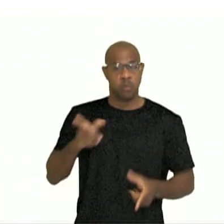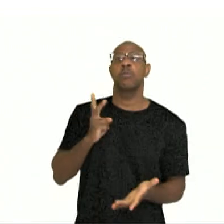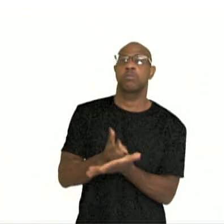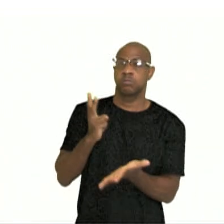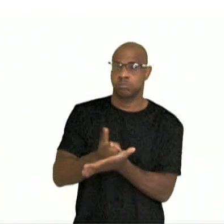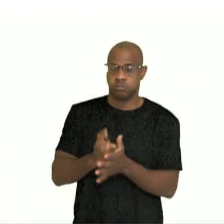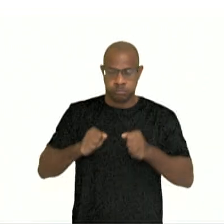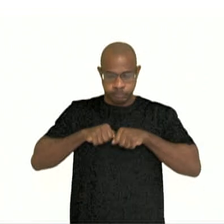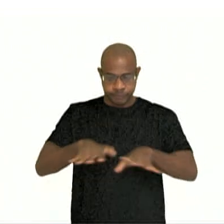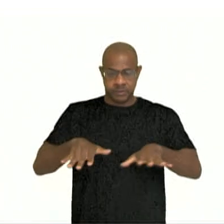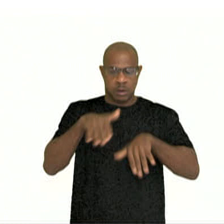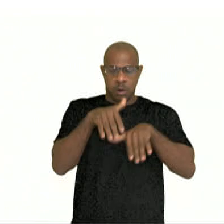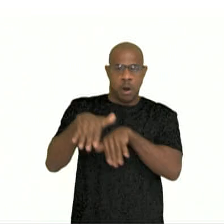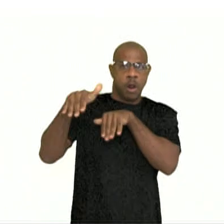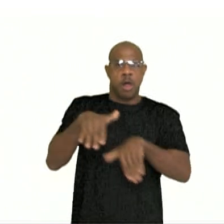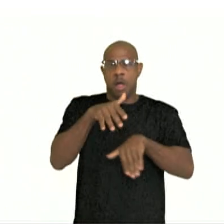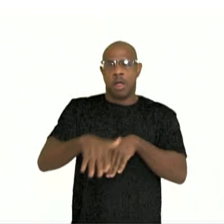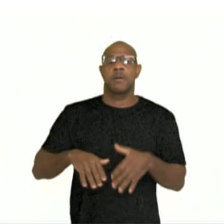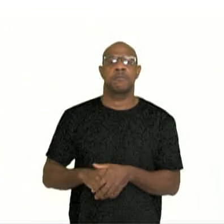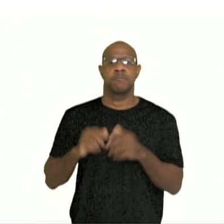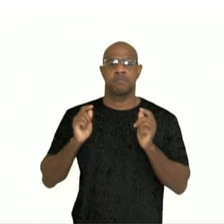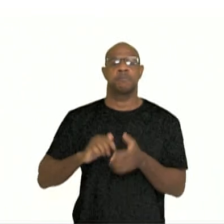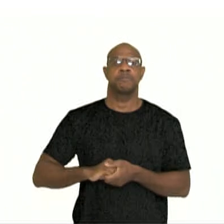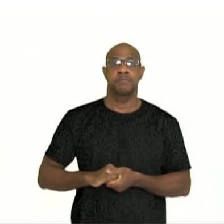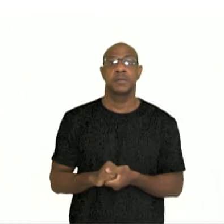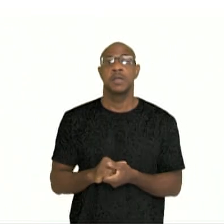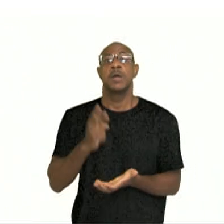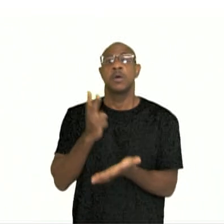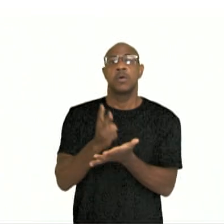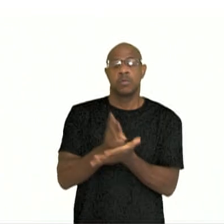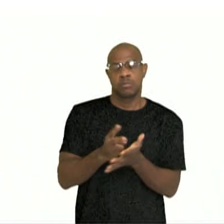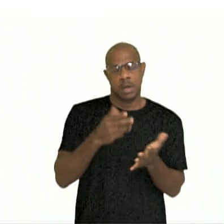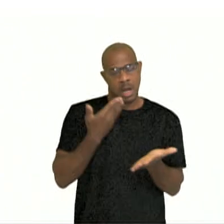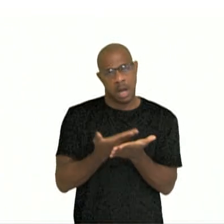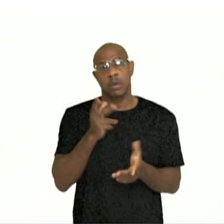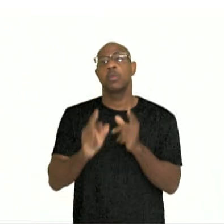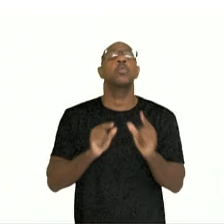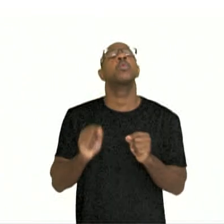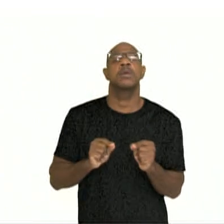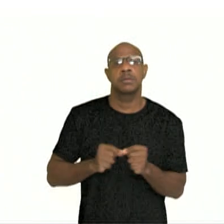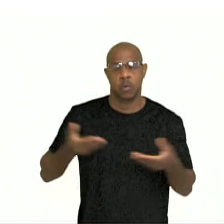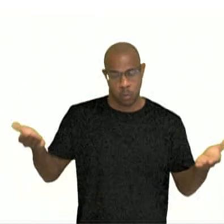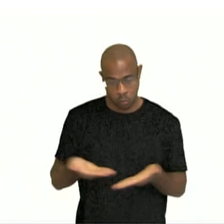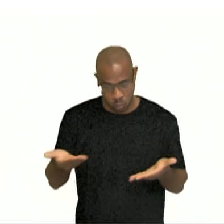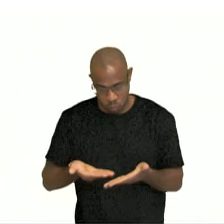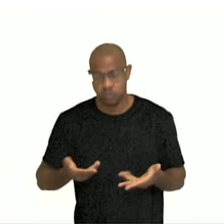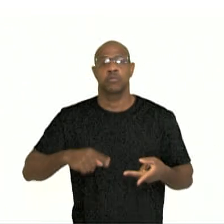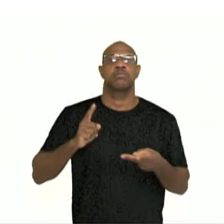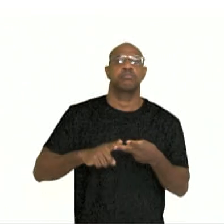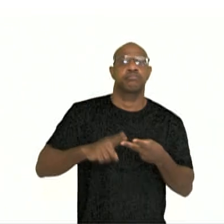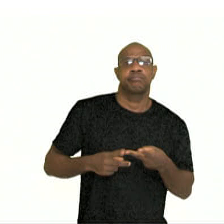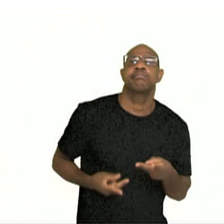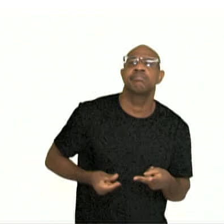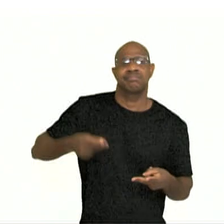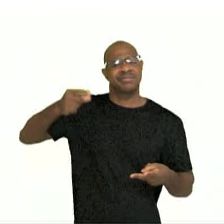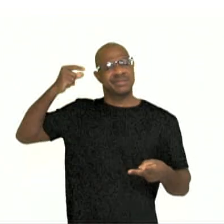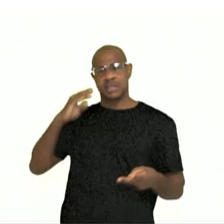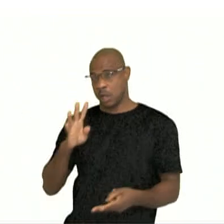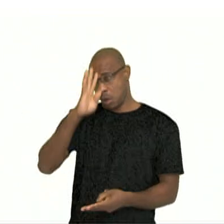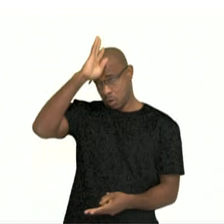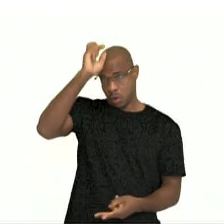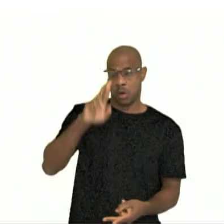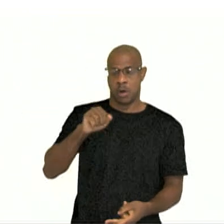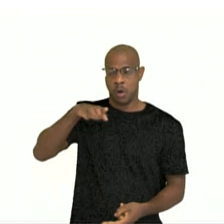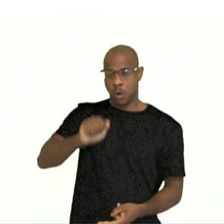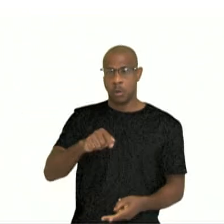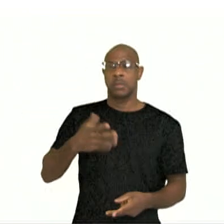manifestações populares continuam ocorrendo. Durante essa aula a gente vai ver que tanto atualmente quanto na Roma, desde o